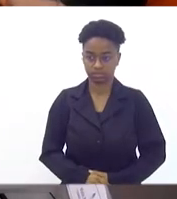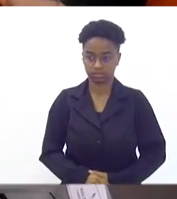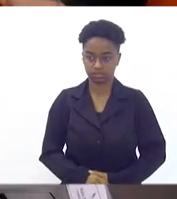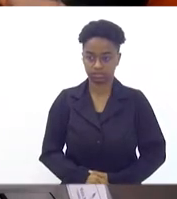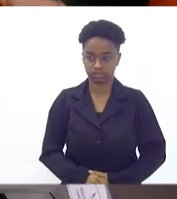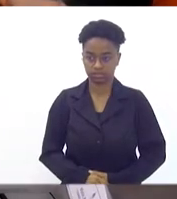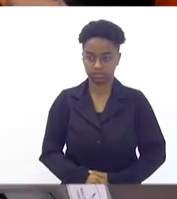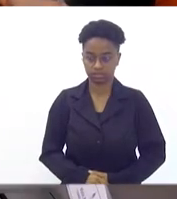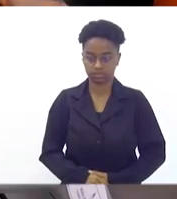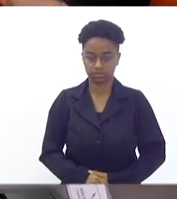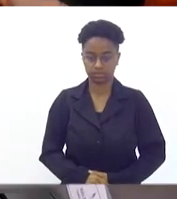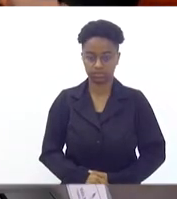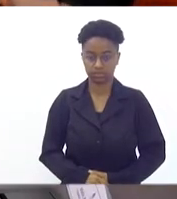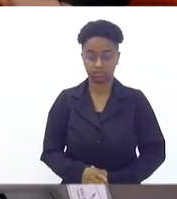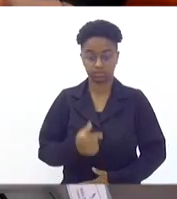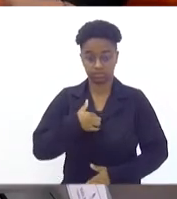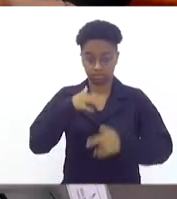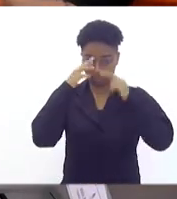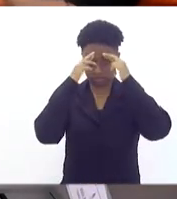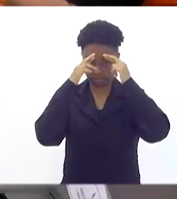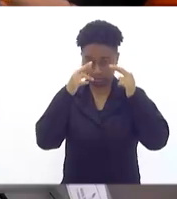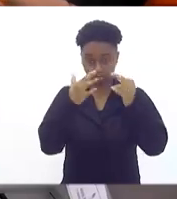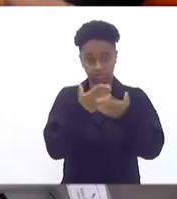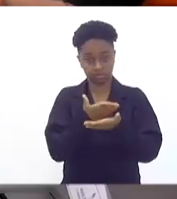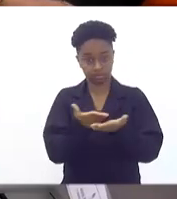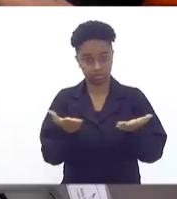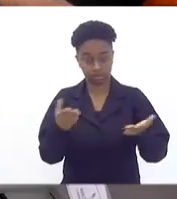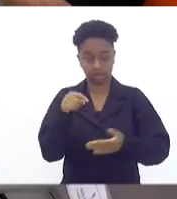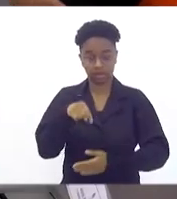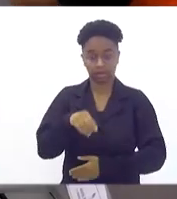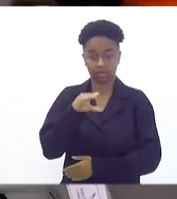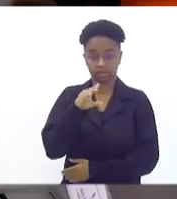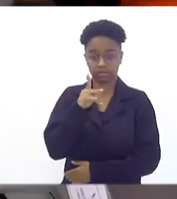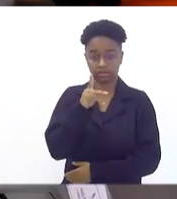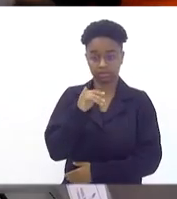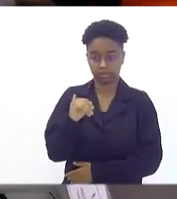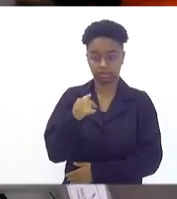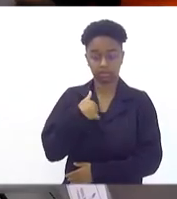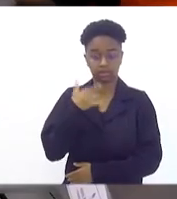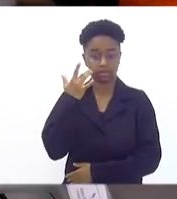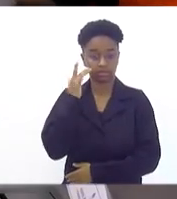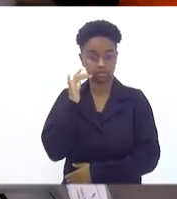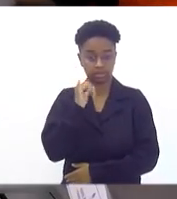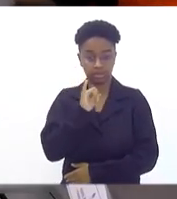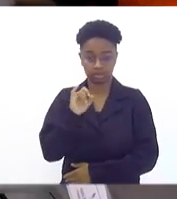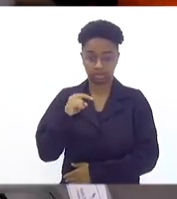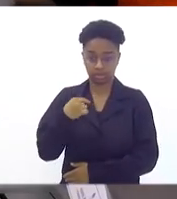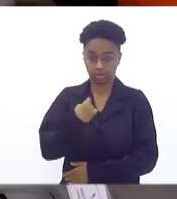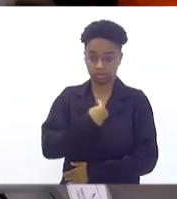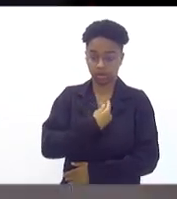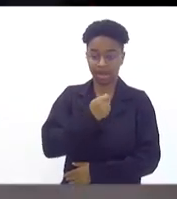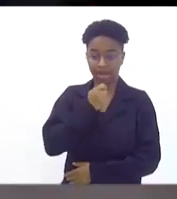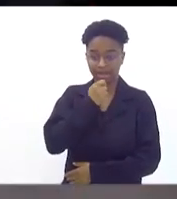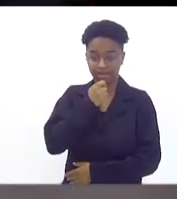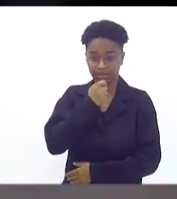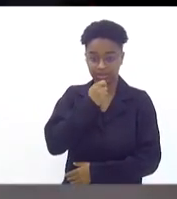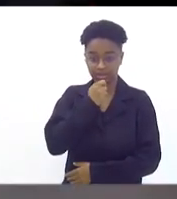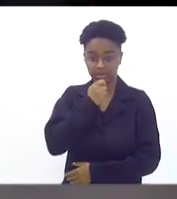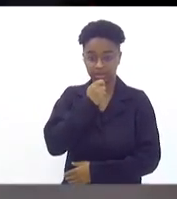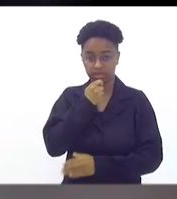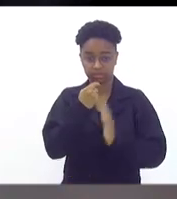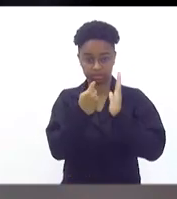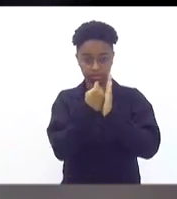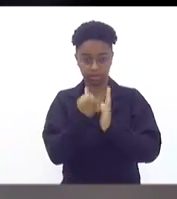som som com todo respeito de humildade a scpi eu não sei se a nossa agência ainda vai ser demandada mas se não for